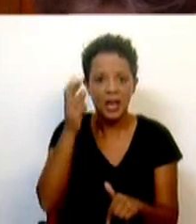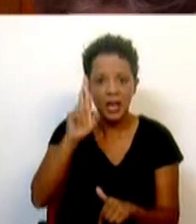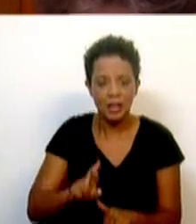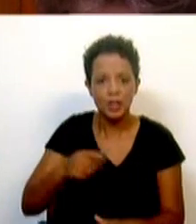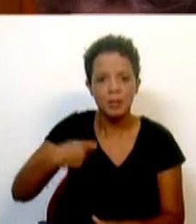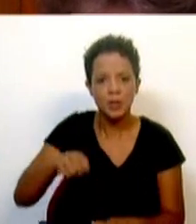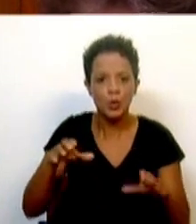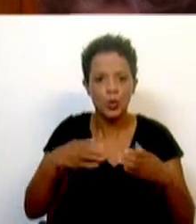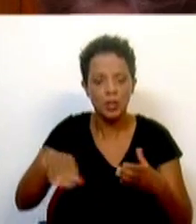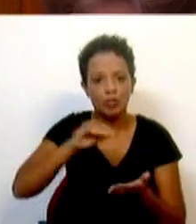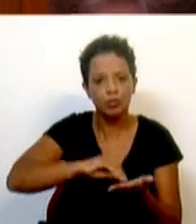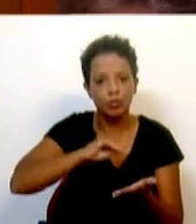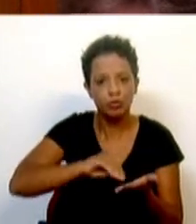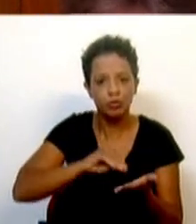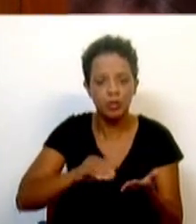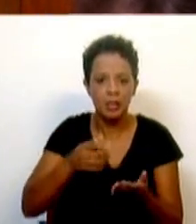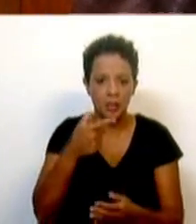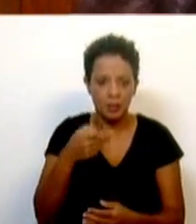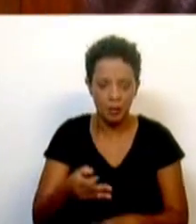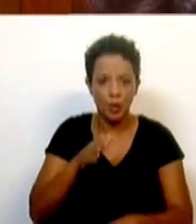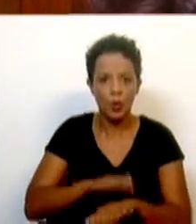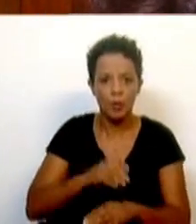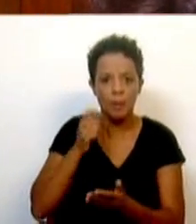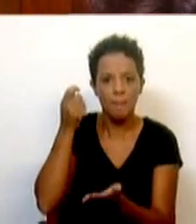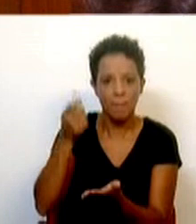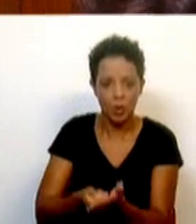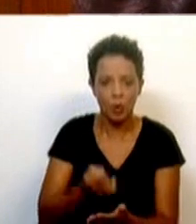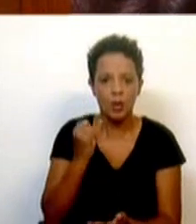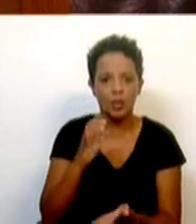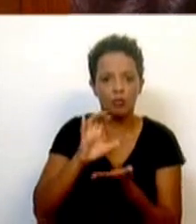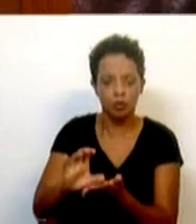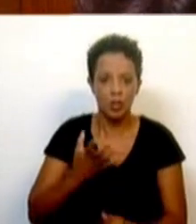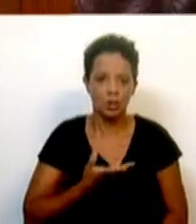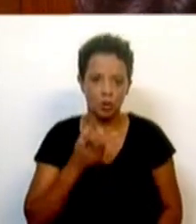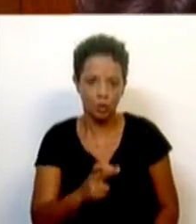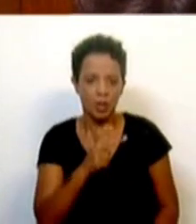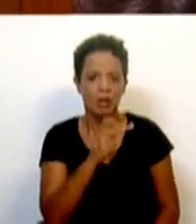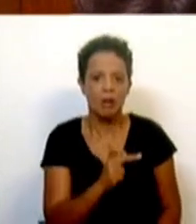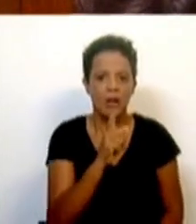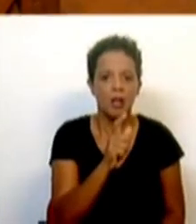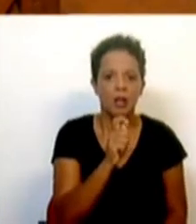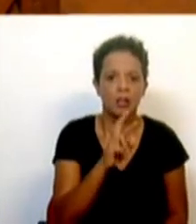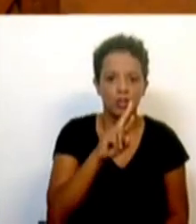ex-presidente do Conselho de Administração da TAP por ter pago uma indenização à doutora Alexandra Reis.